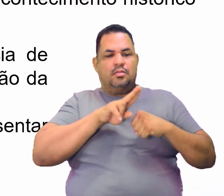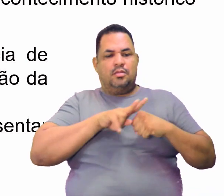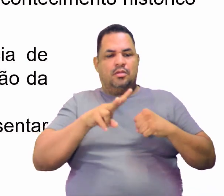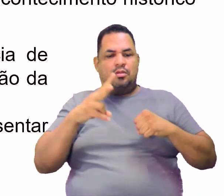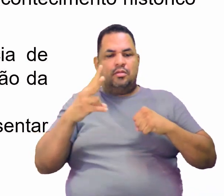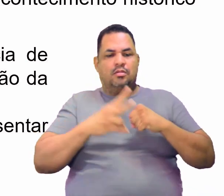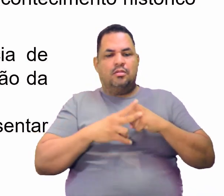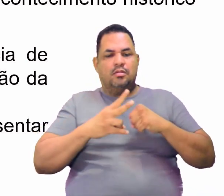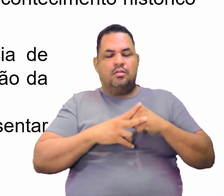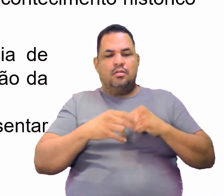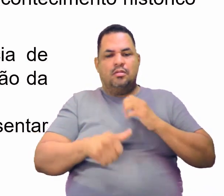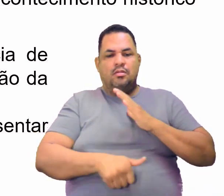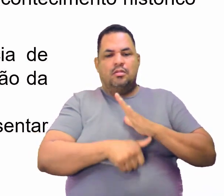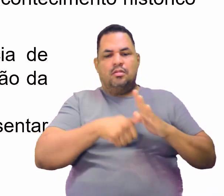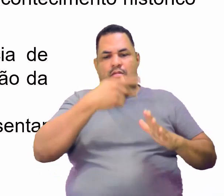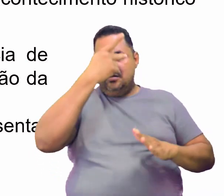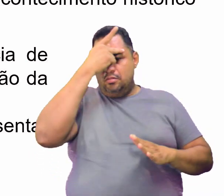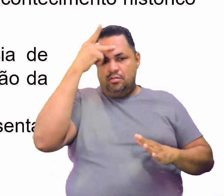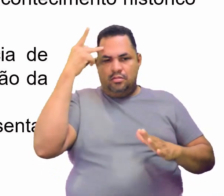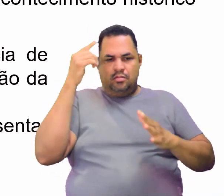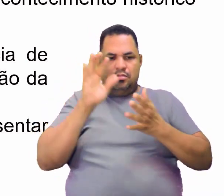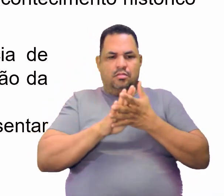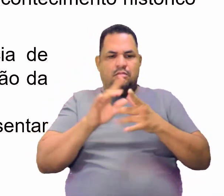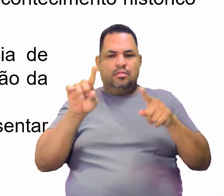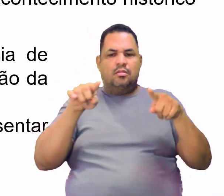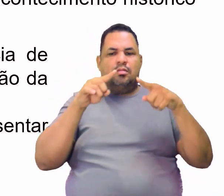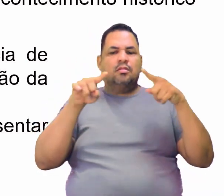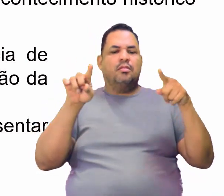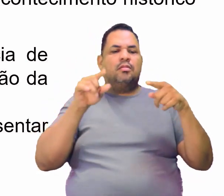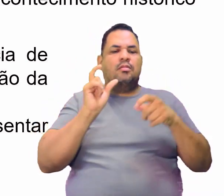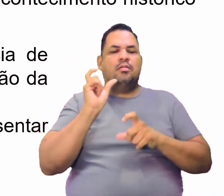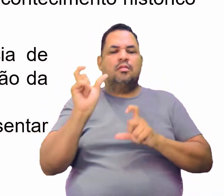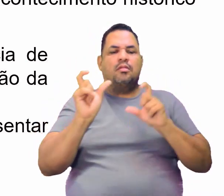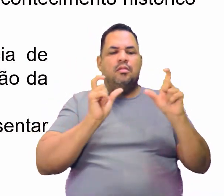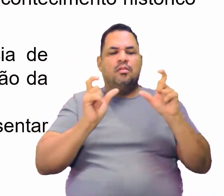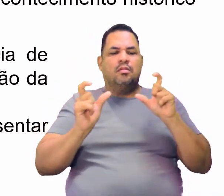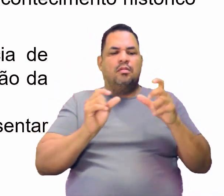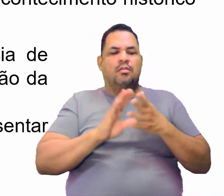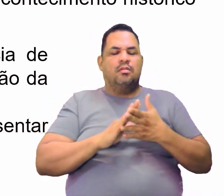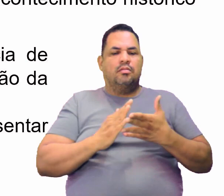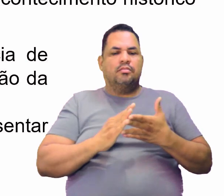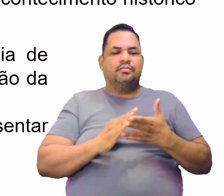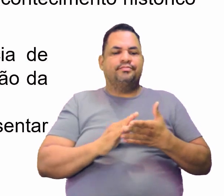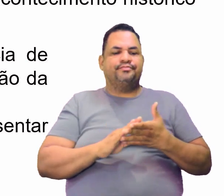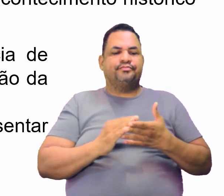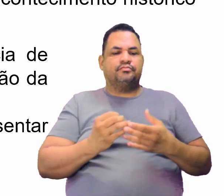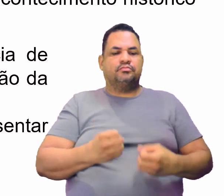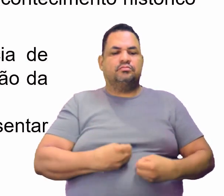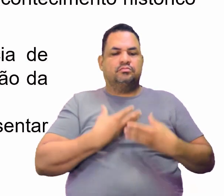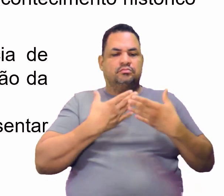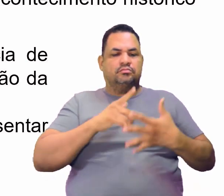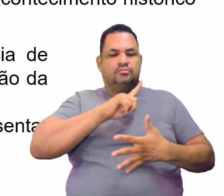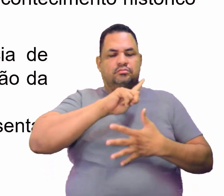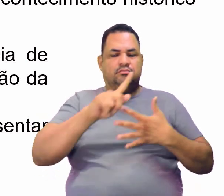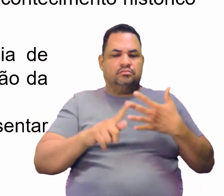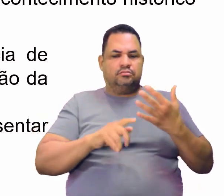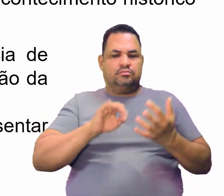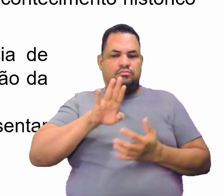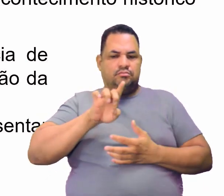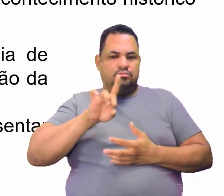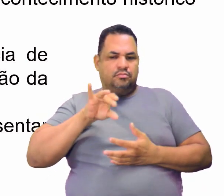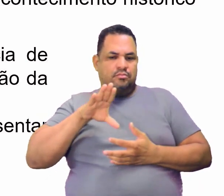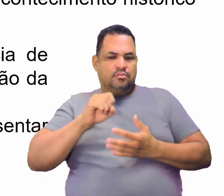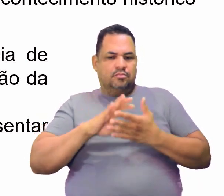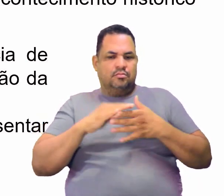verbos na primeira pessoa e a exploração da musicalidade das palavras. E os poemas do gênero